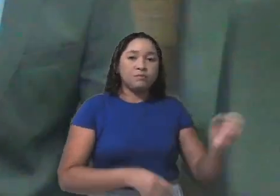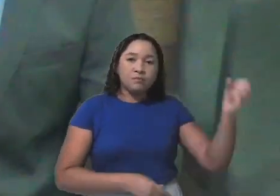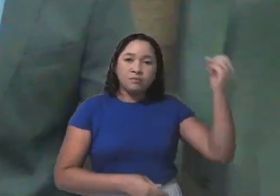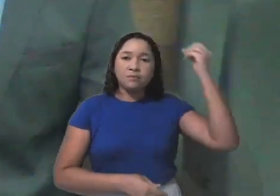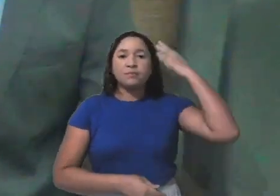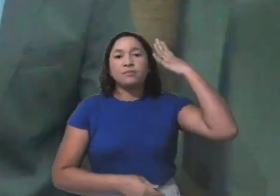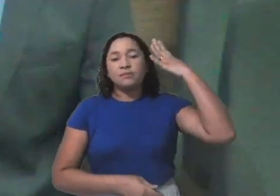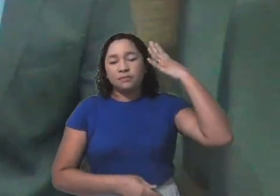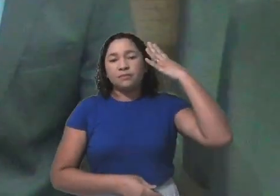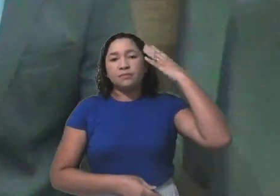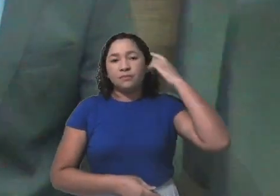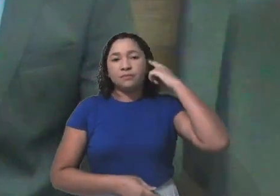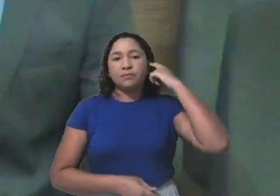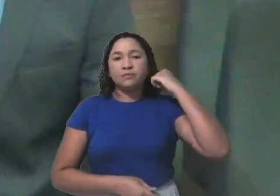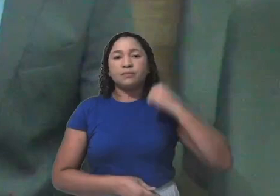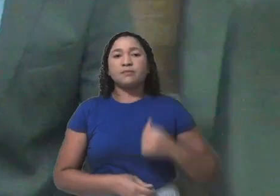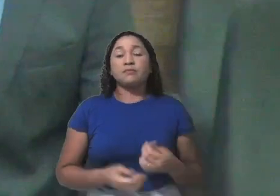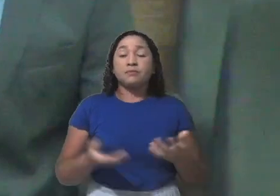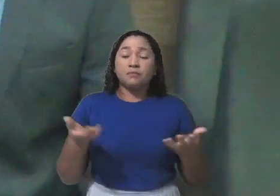Então,